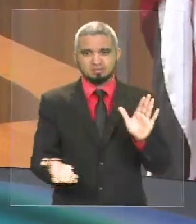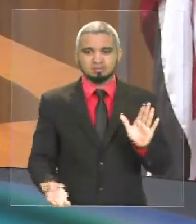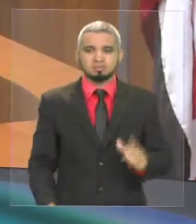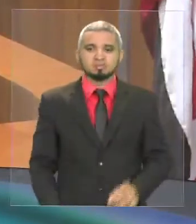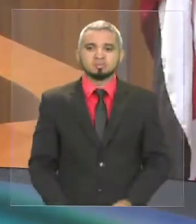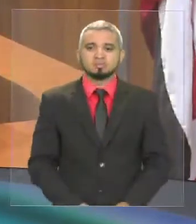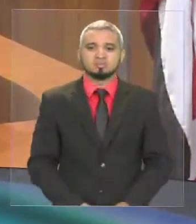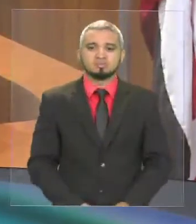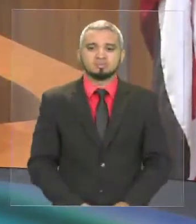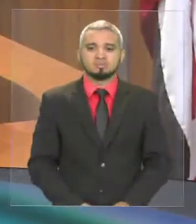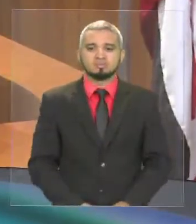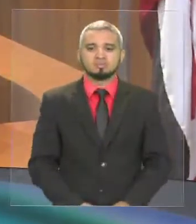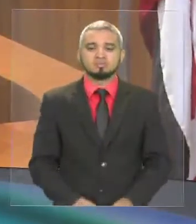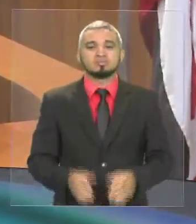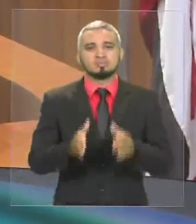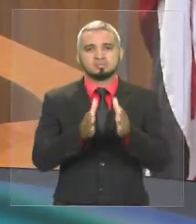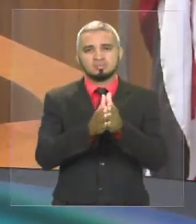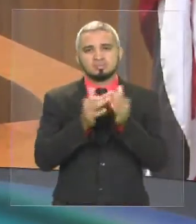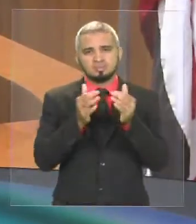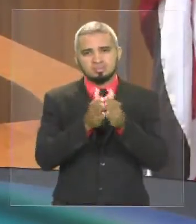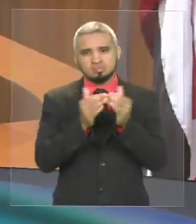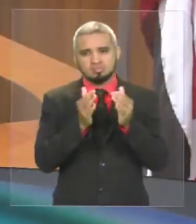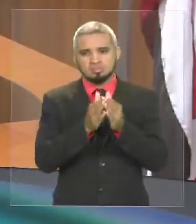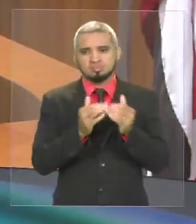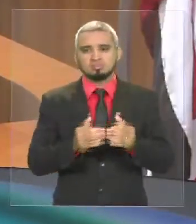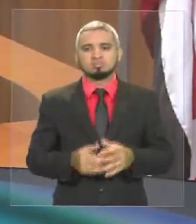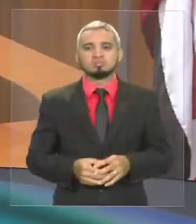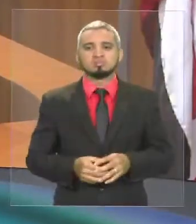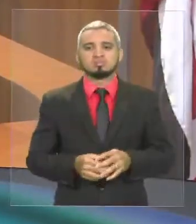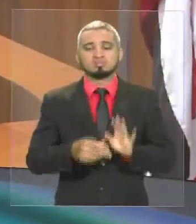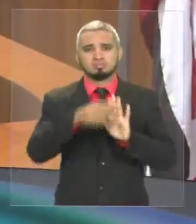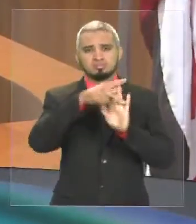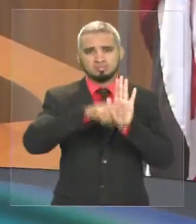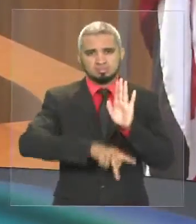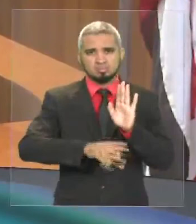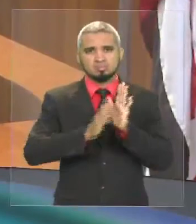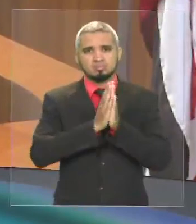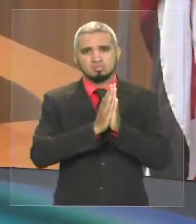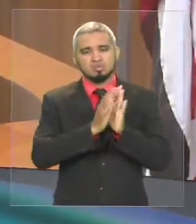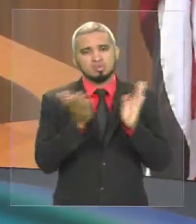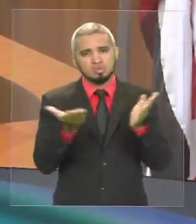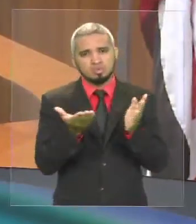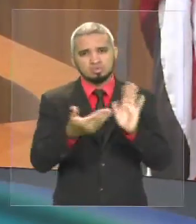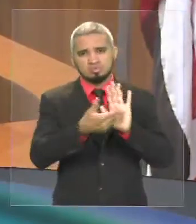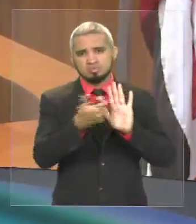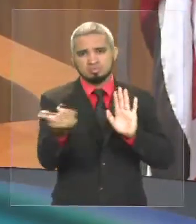Estado, senhor presidente. É o apelo que faço para que esse projeto seja retirado da ordem do dia